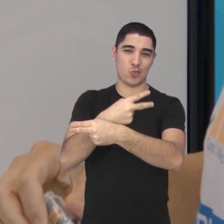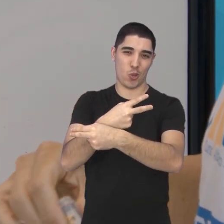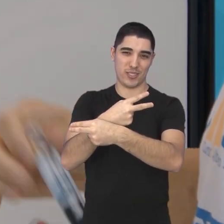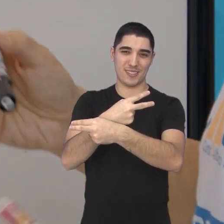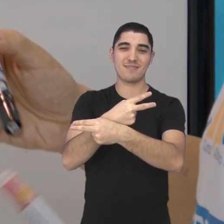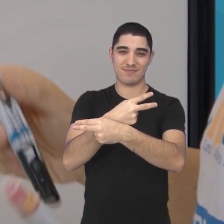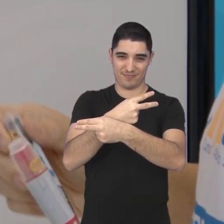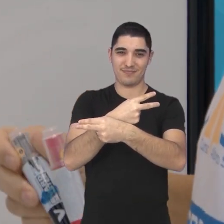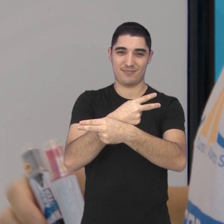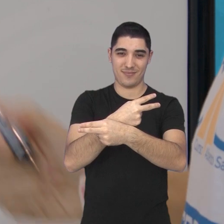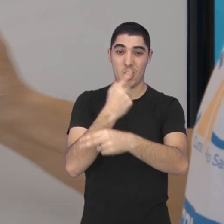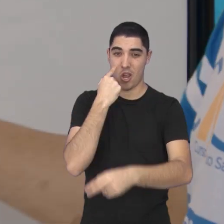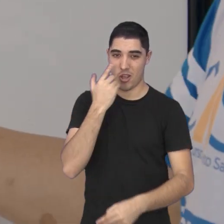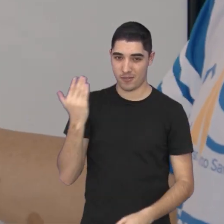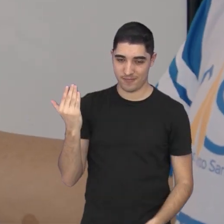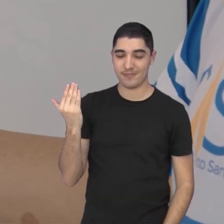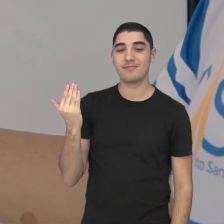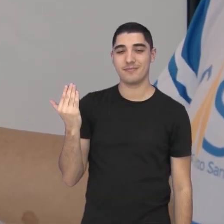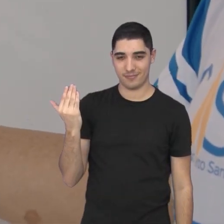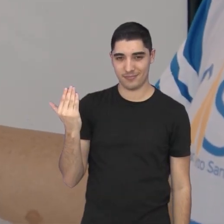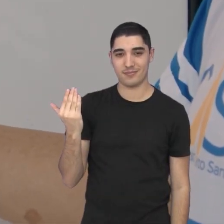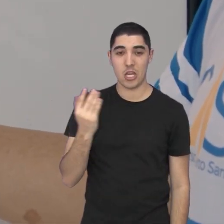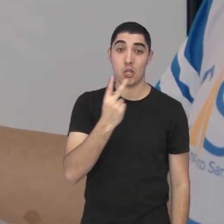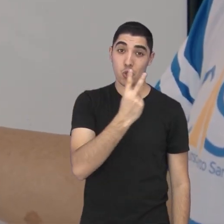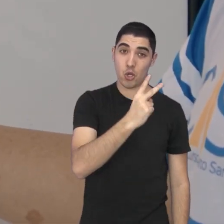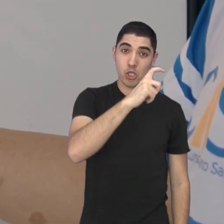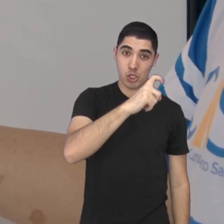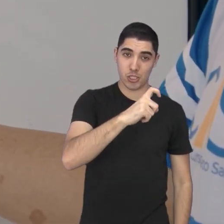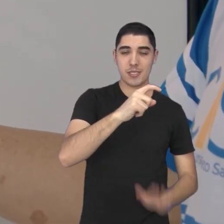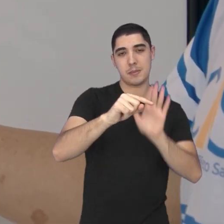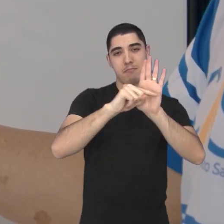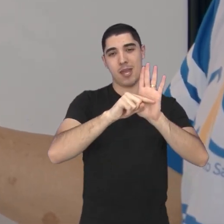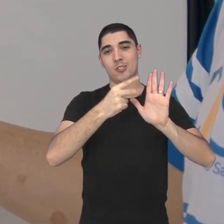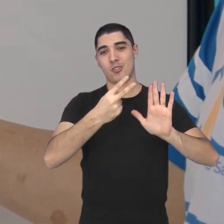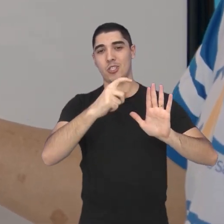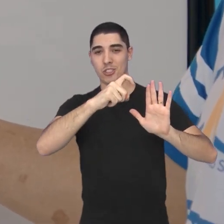sinal. Vai ser menos 2x.